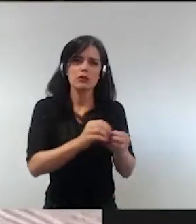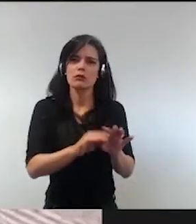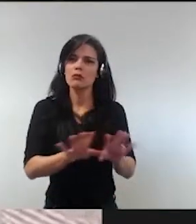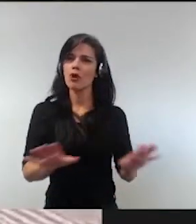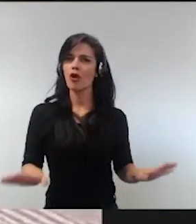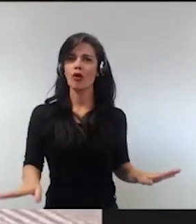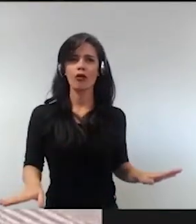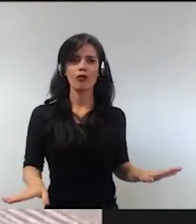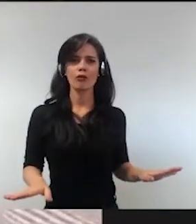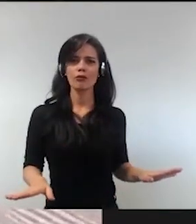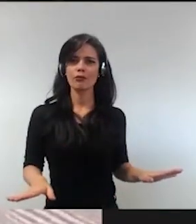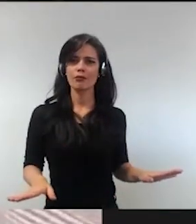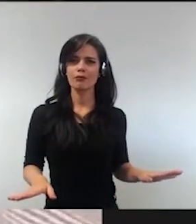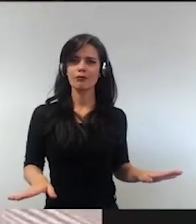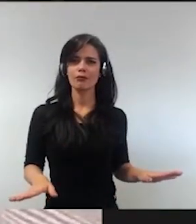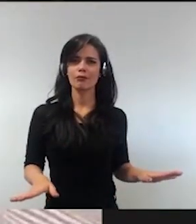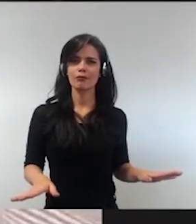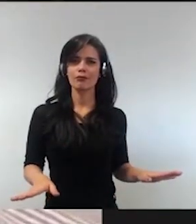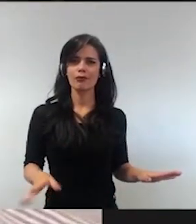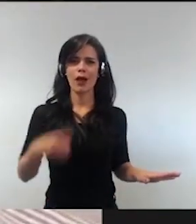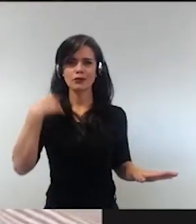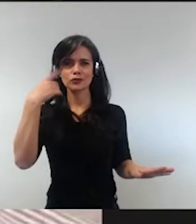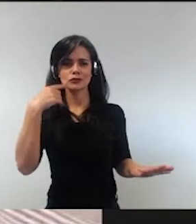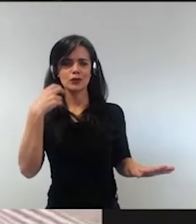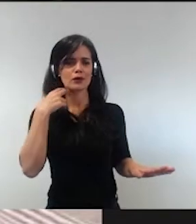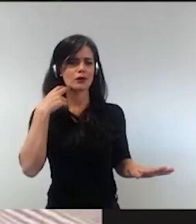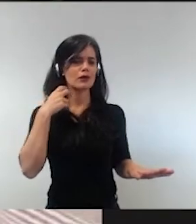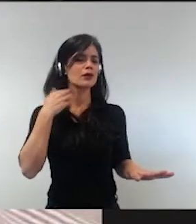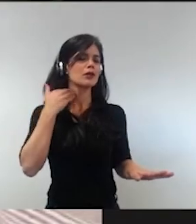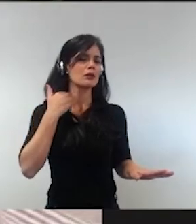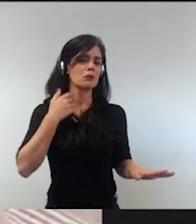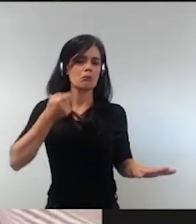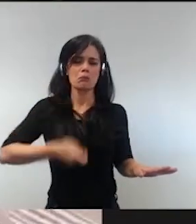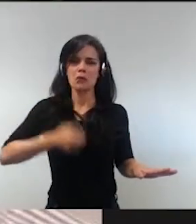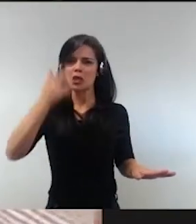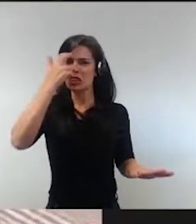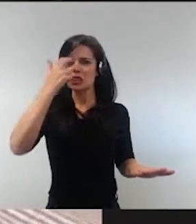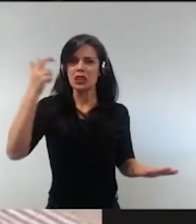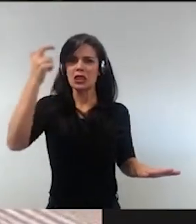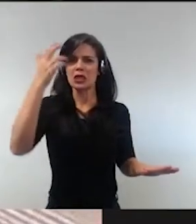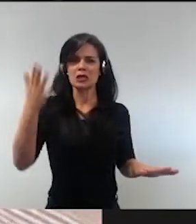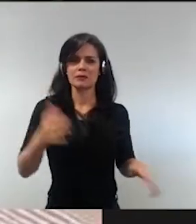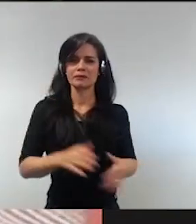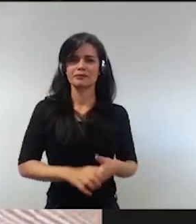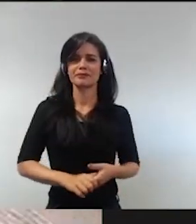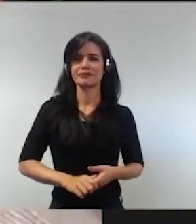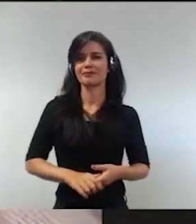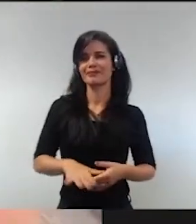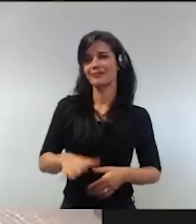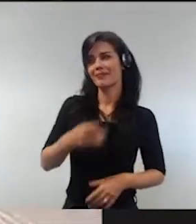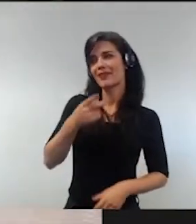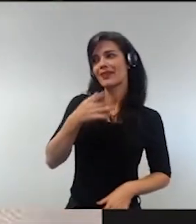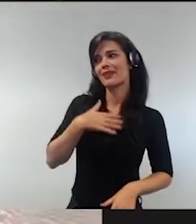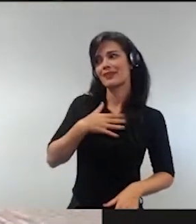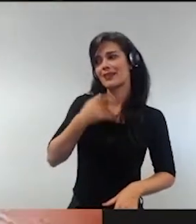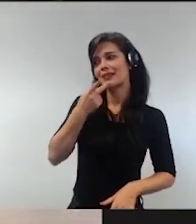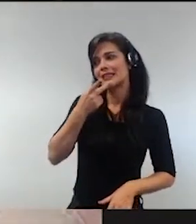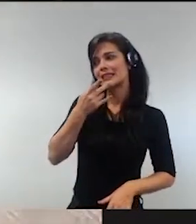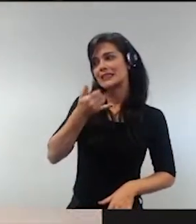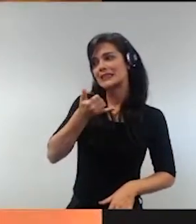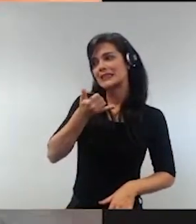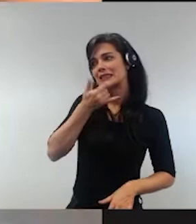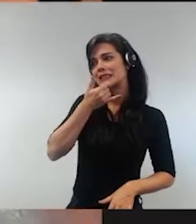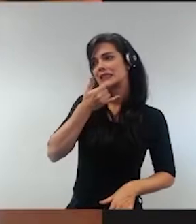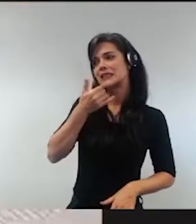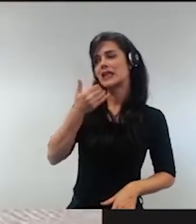bem dotados. Ao que o Gulliver responde, para falar com franqueza, essa gente toda,